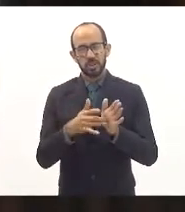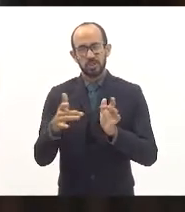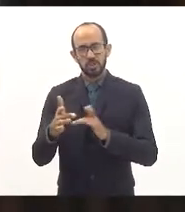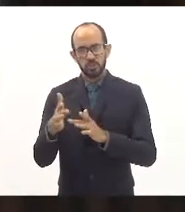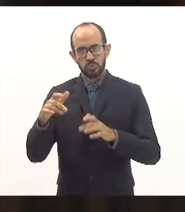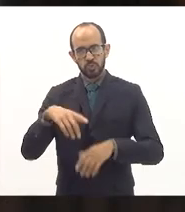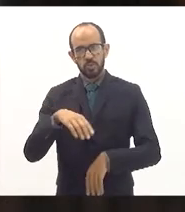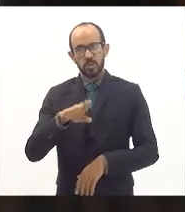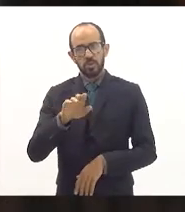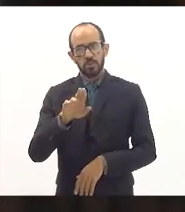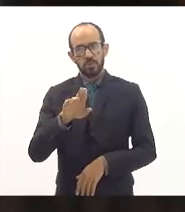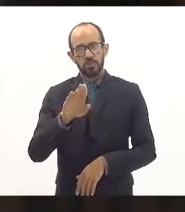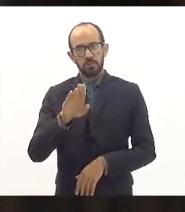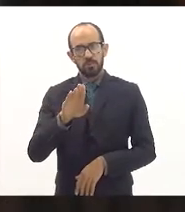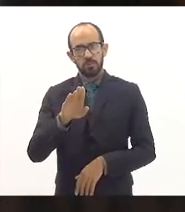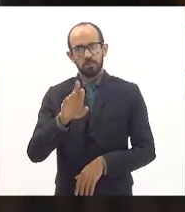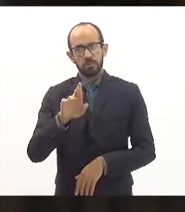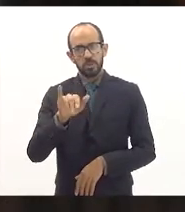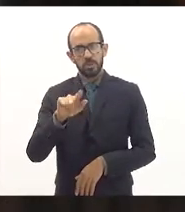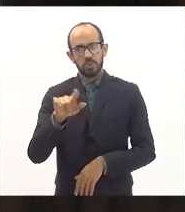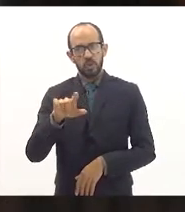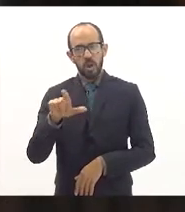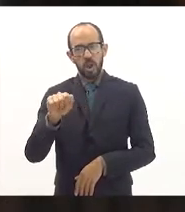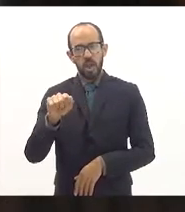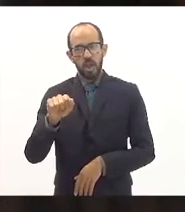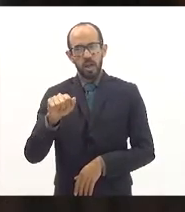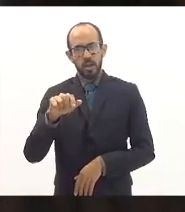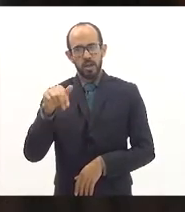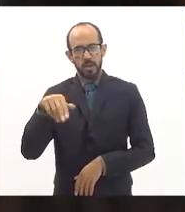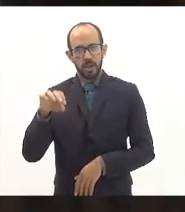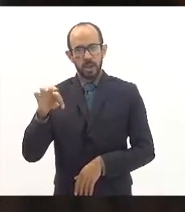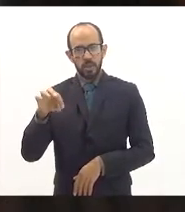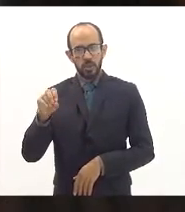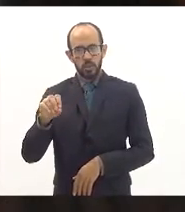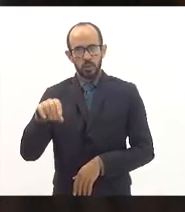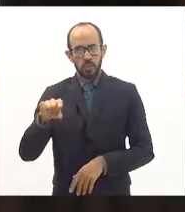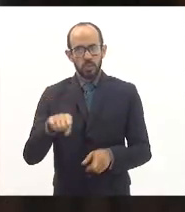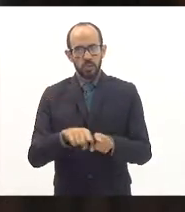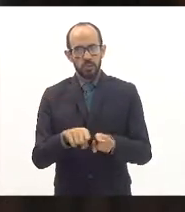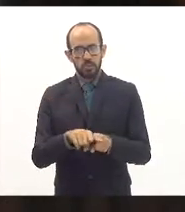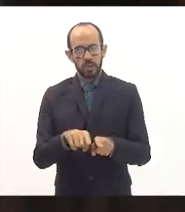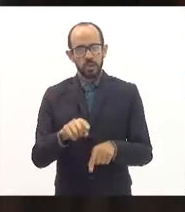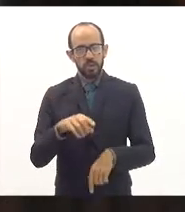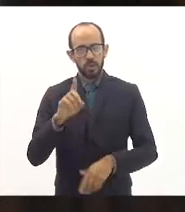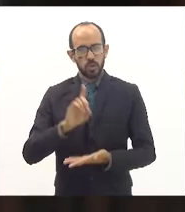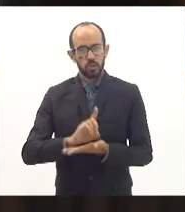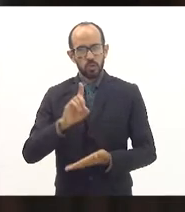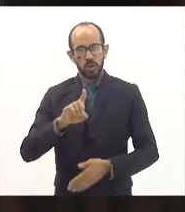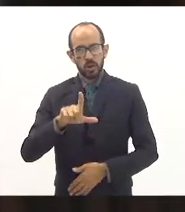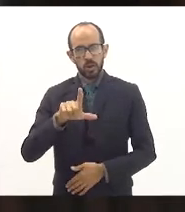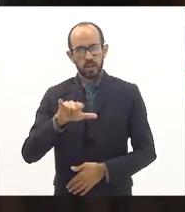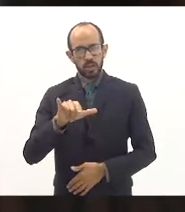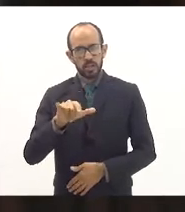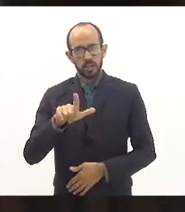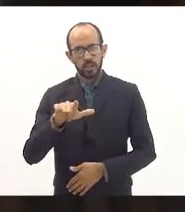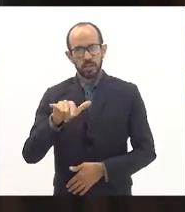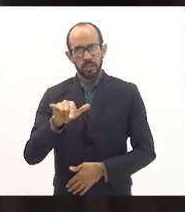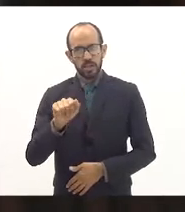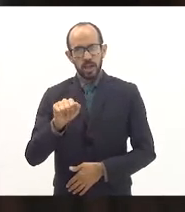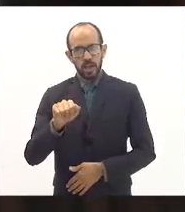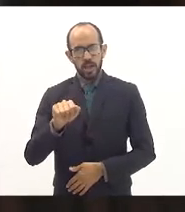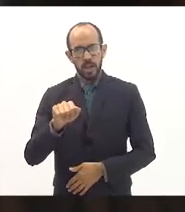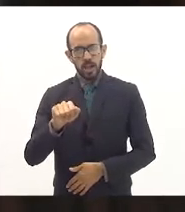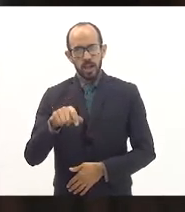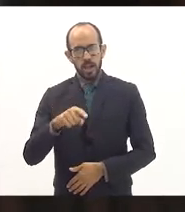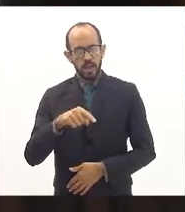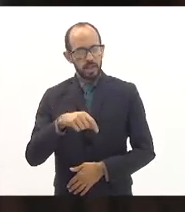que já está comigo, nossa querida doutora Liliá Valdigem. Aliás, ela tem não me procurado, eu estou